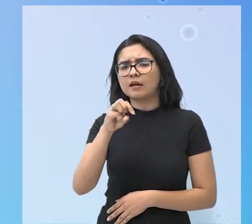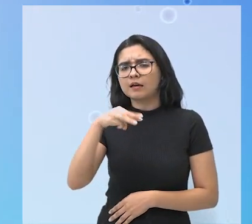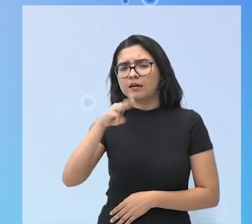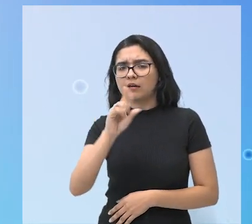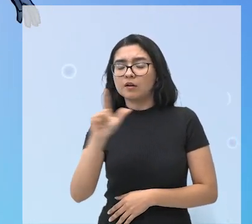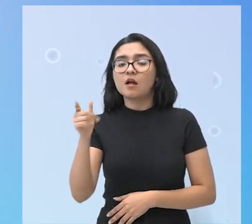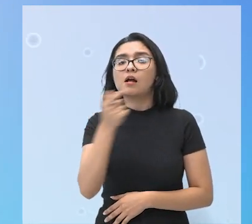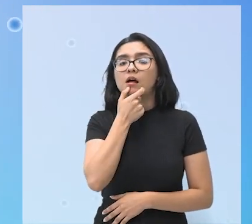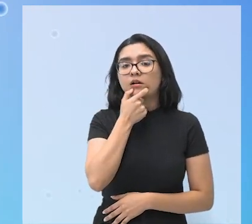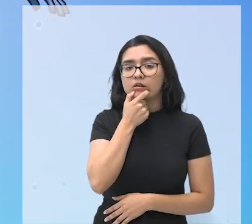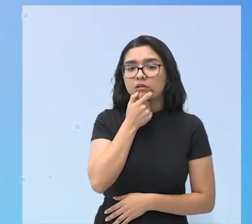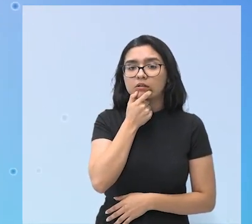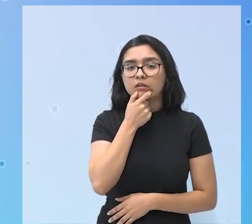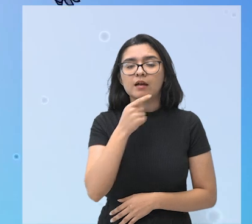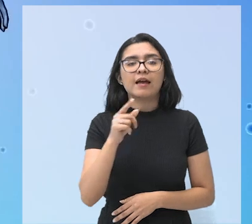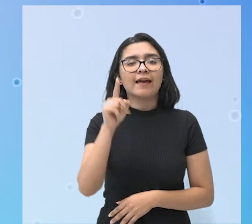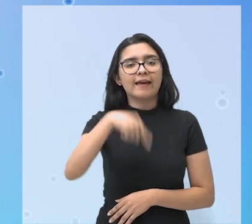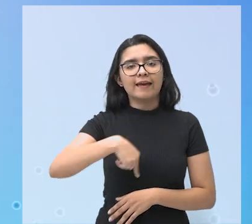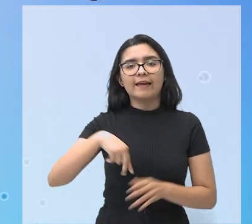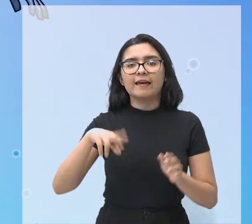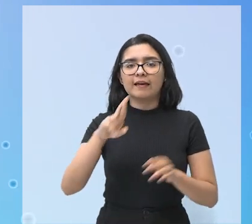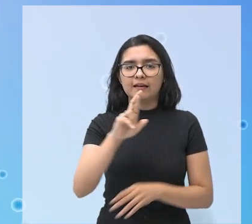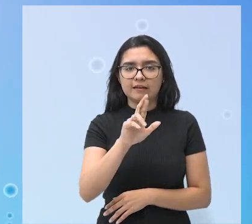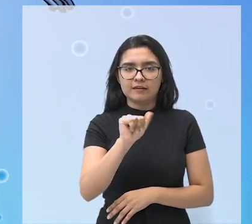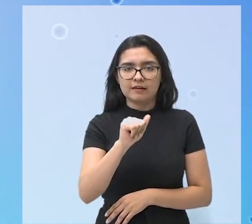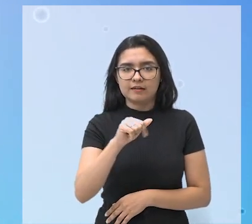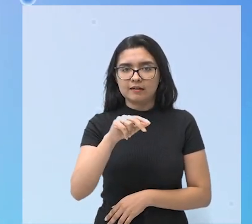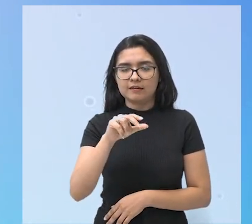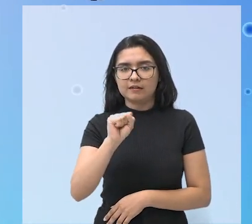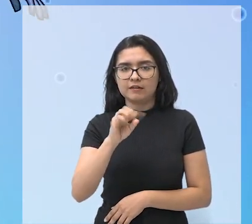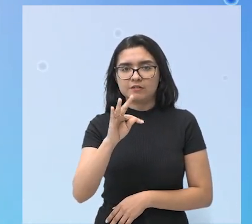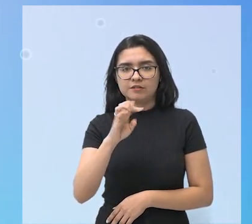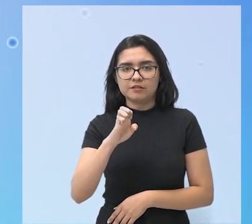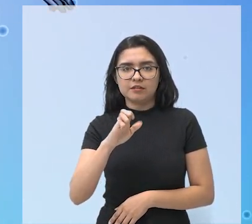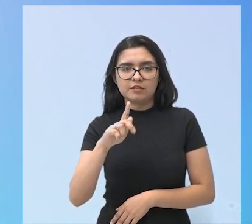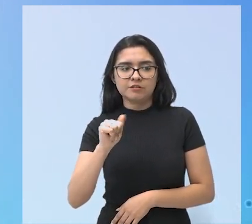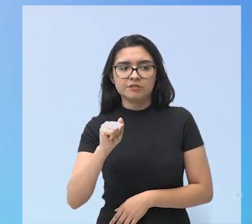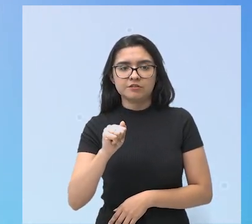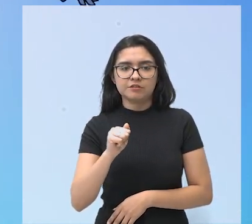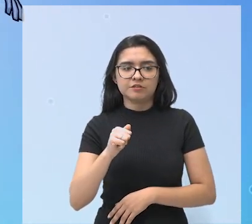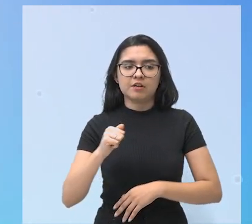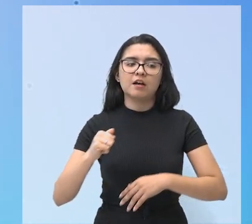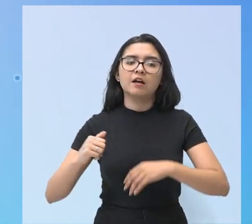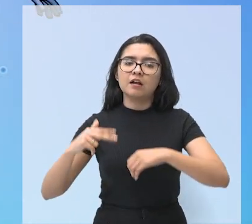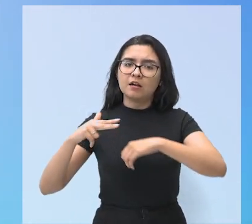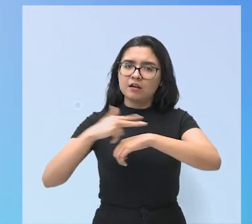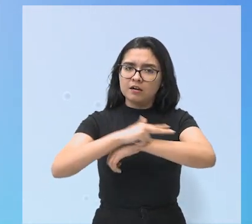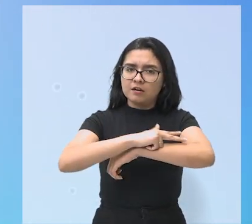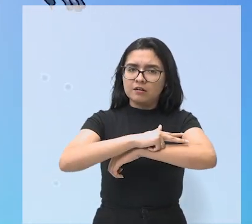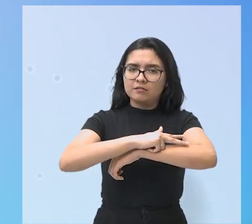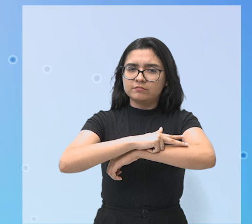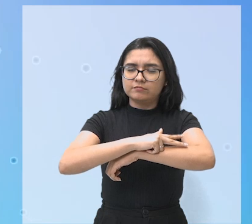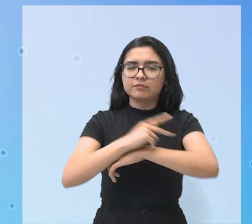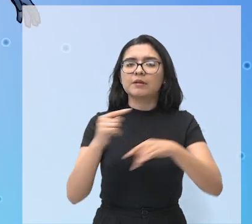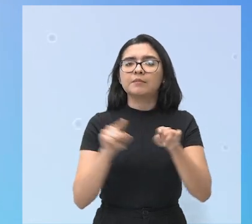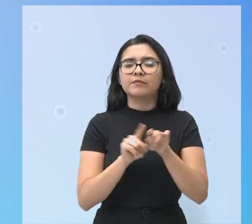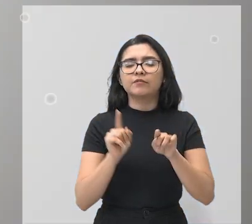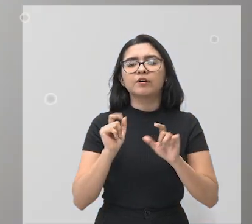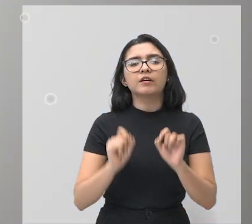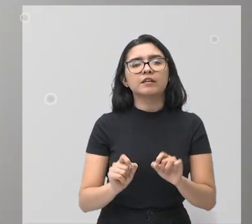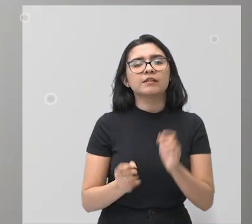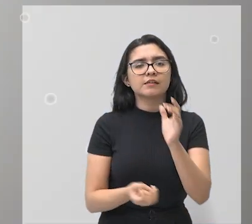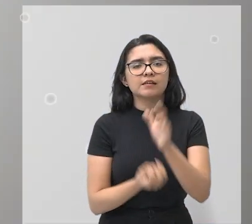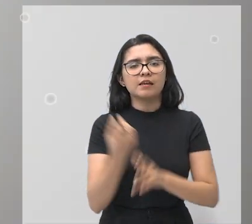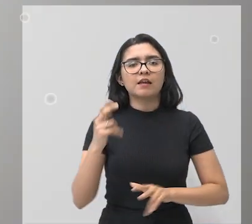ele significa rastejar ou arrastar e foi criado na Austrália, sendo também conhecido